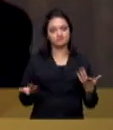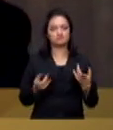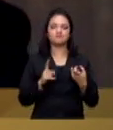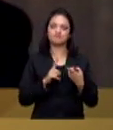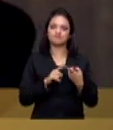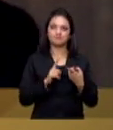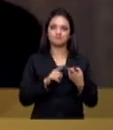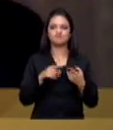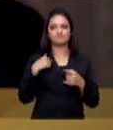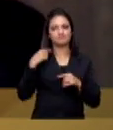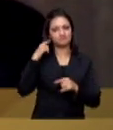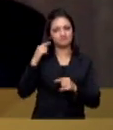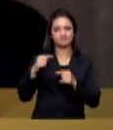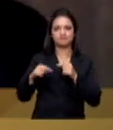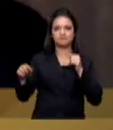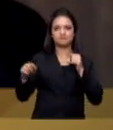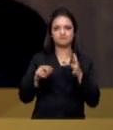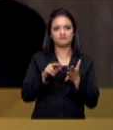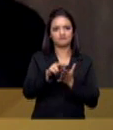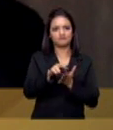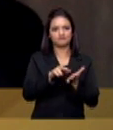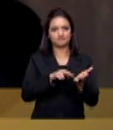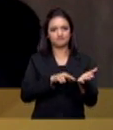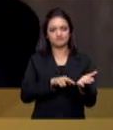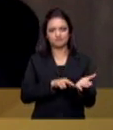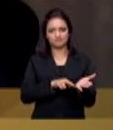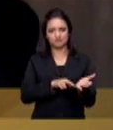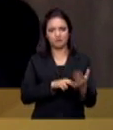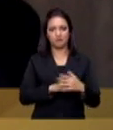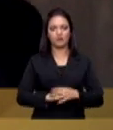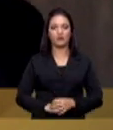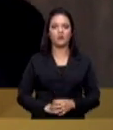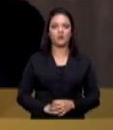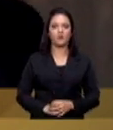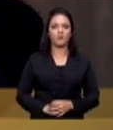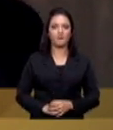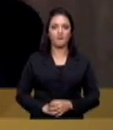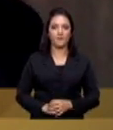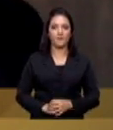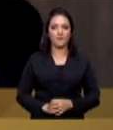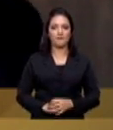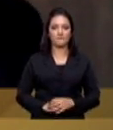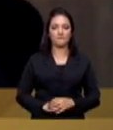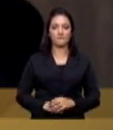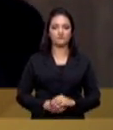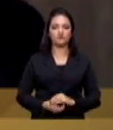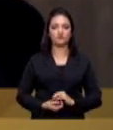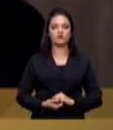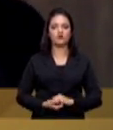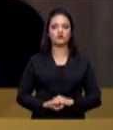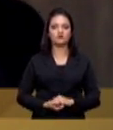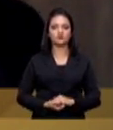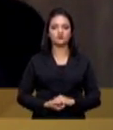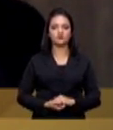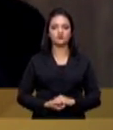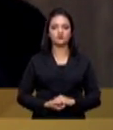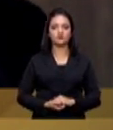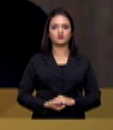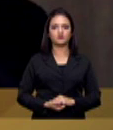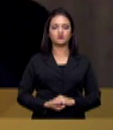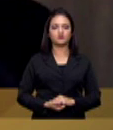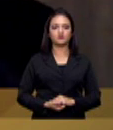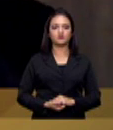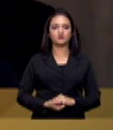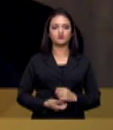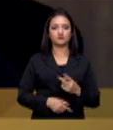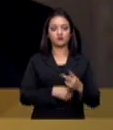eu estou, nesta circunstância, aderindo à dissonância. O segundo e último